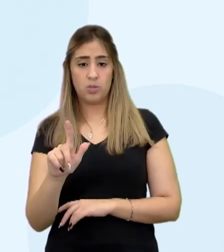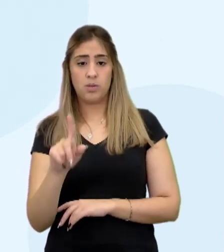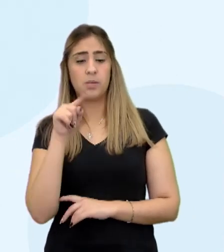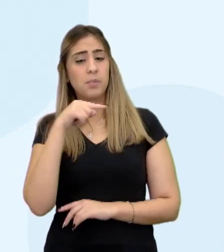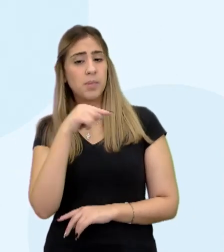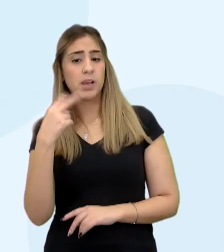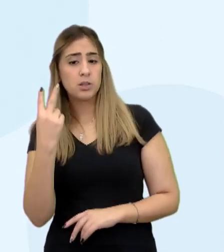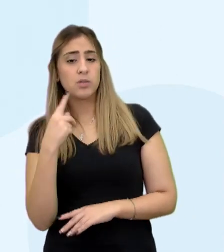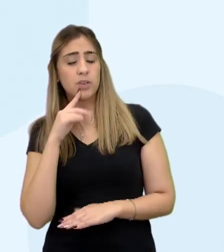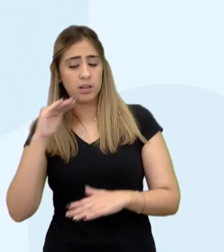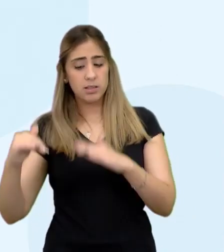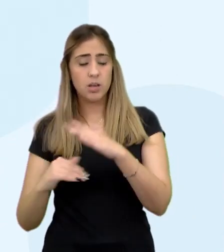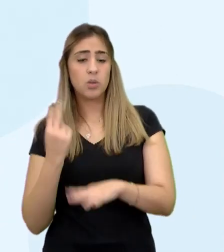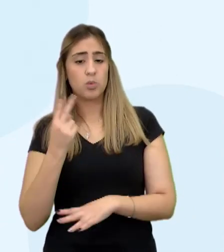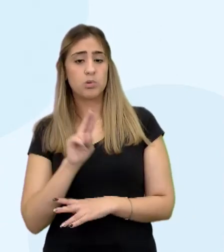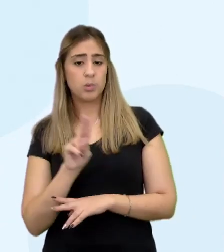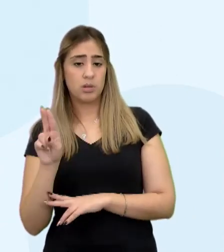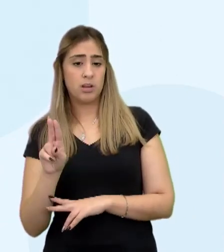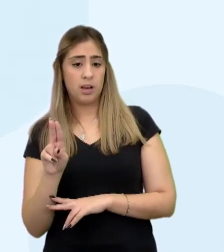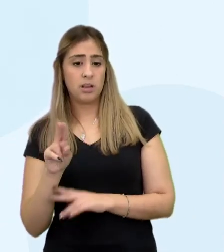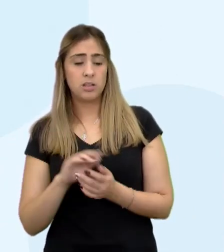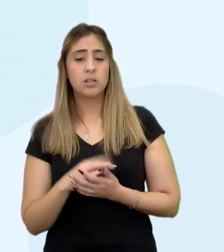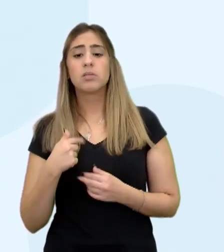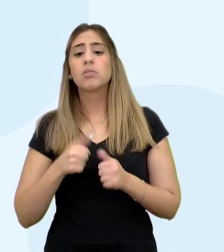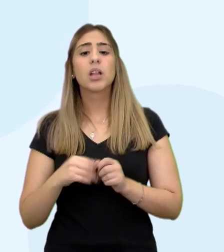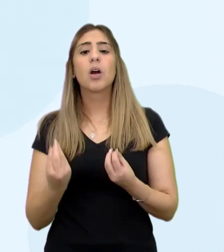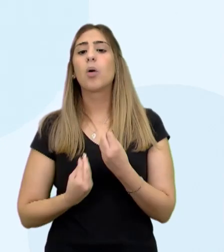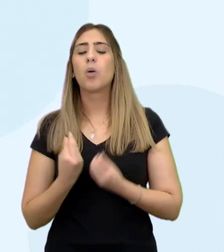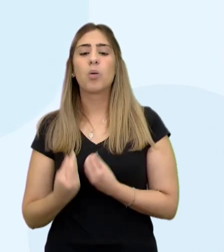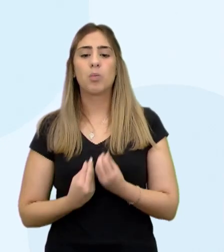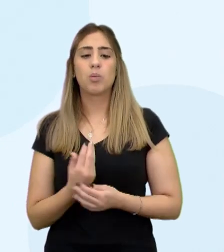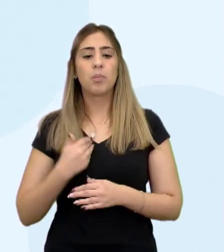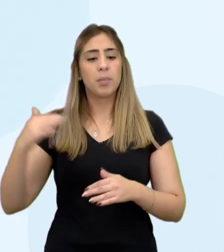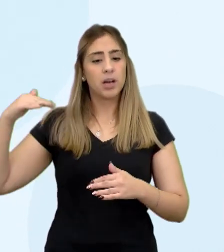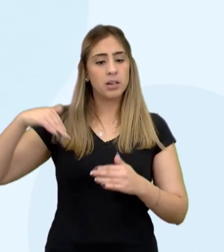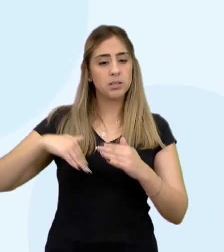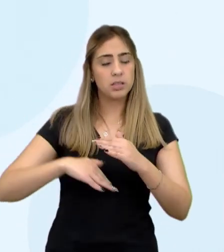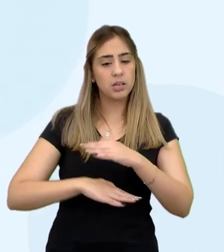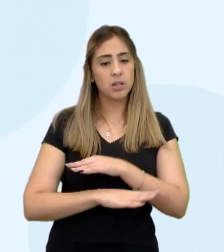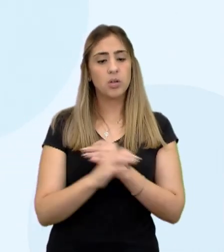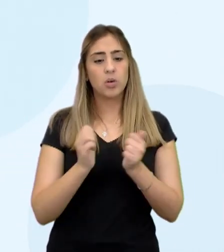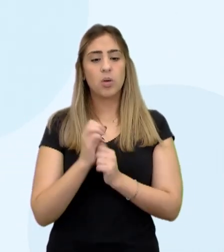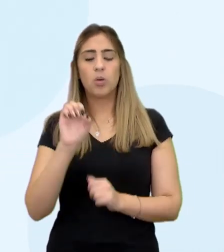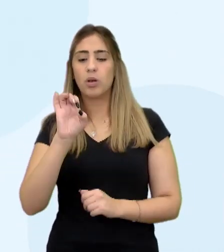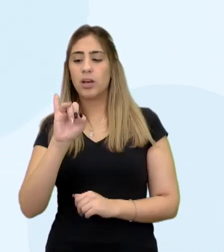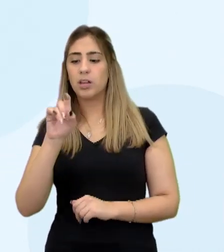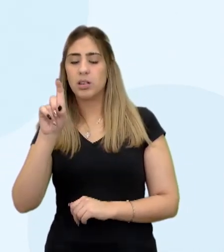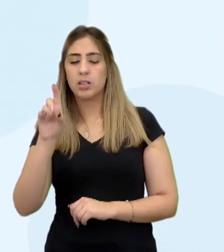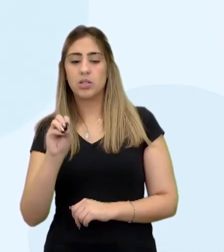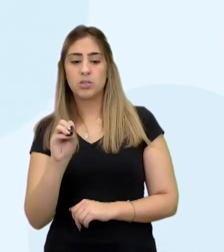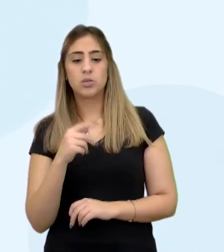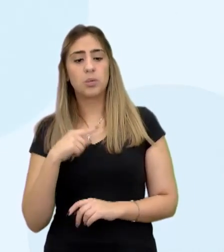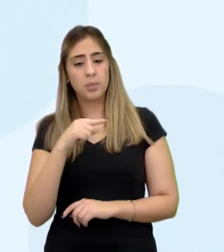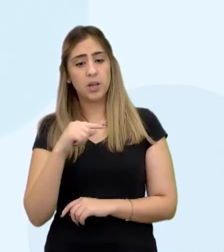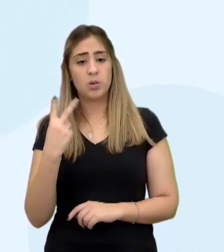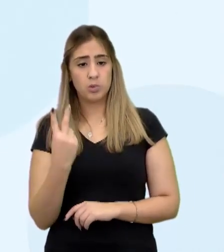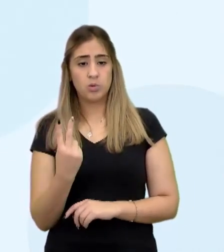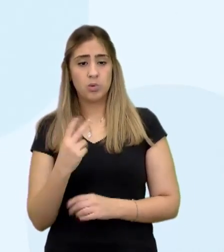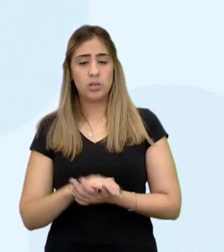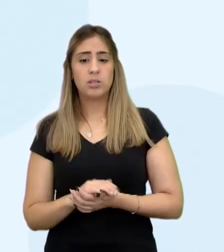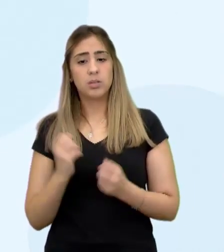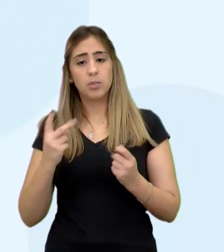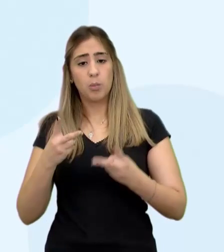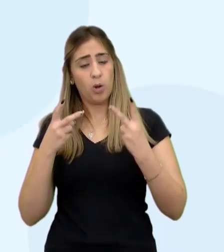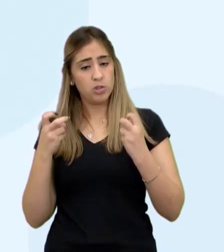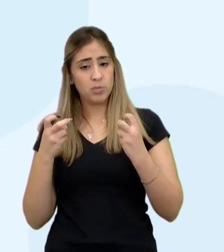menos 2 vai descer 2 unidades. Então, vai estar como, ó? Passando aqui com o eixo exatamente no menos 2. Então,